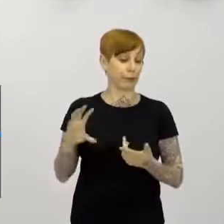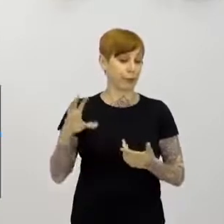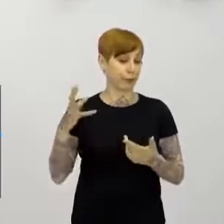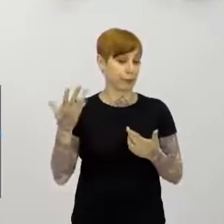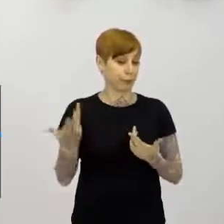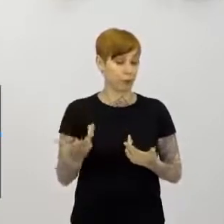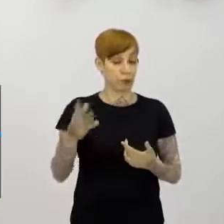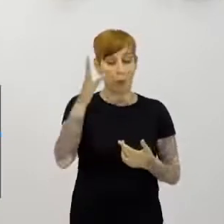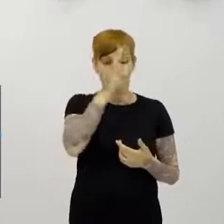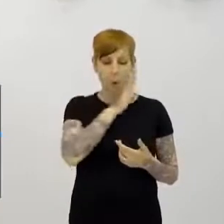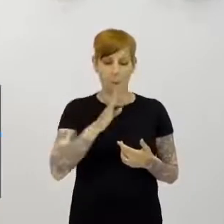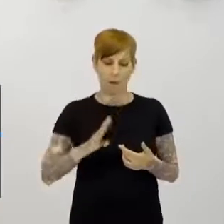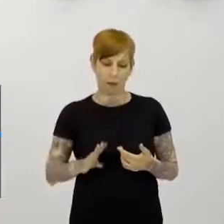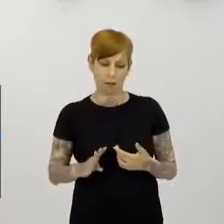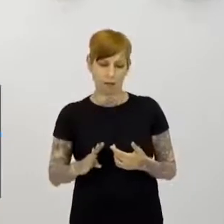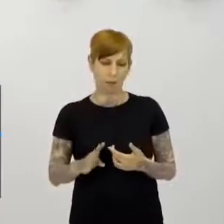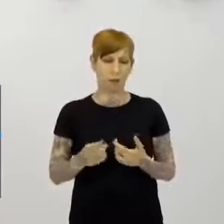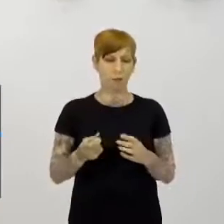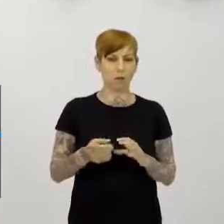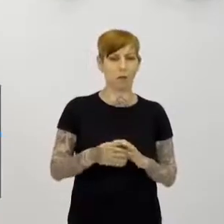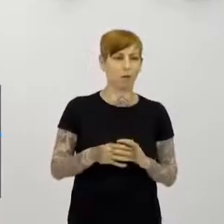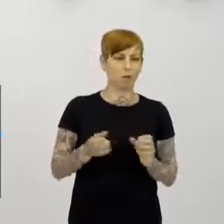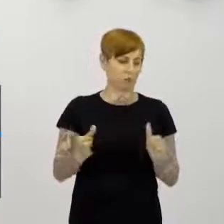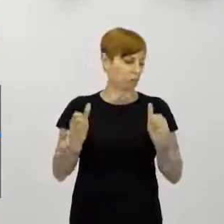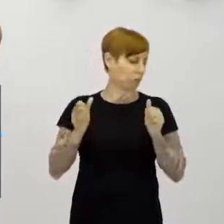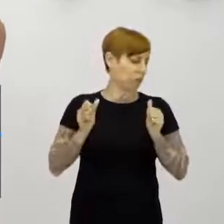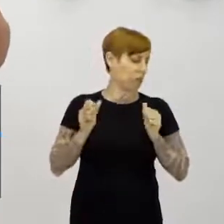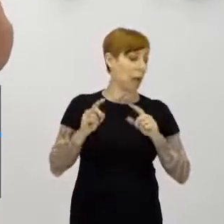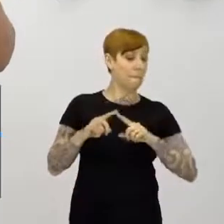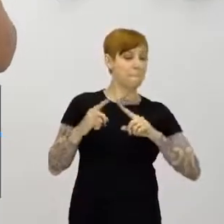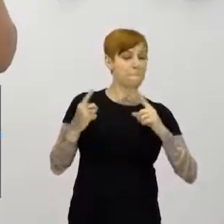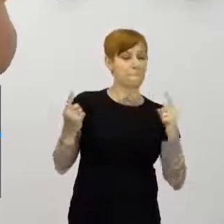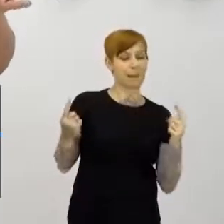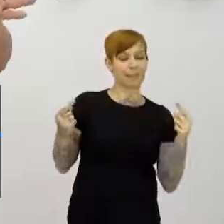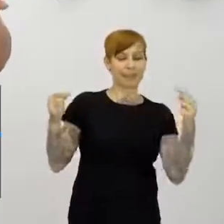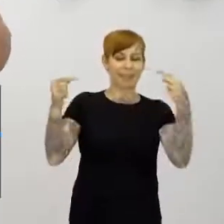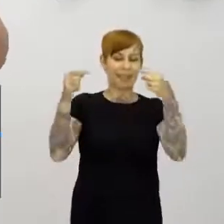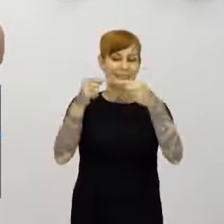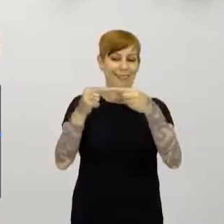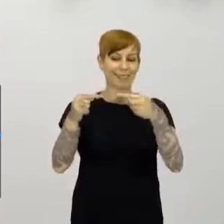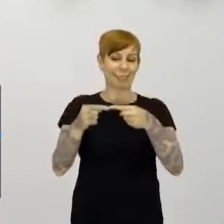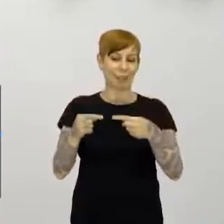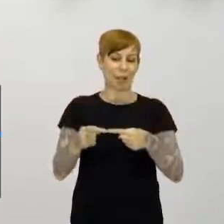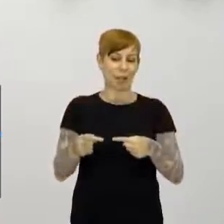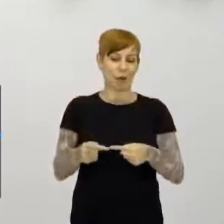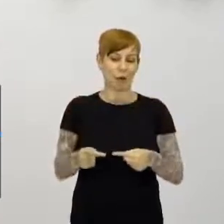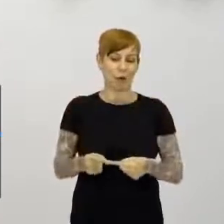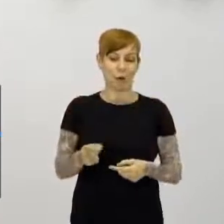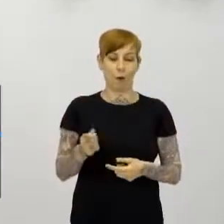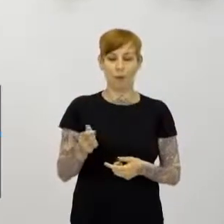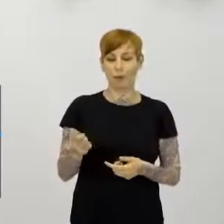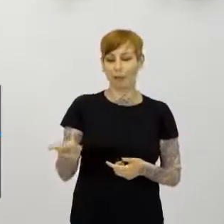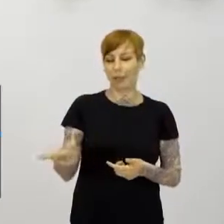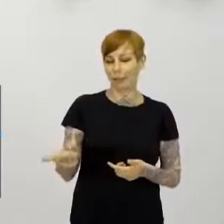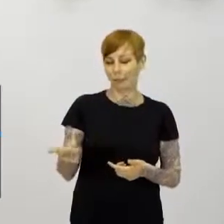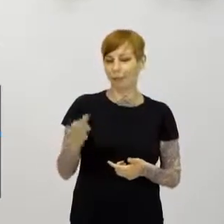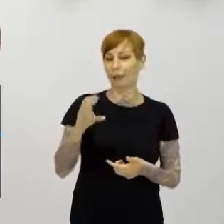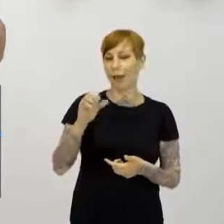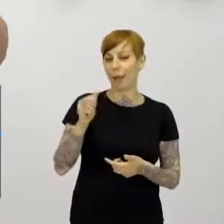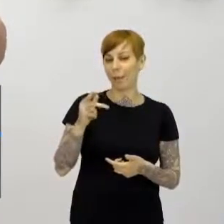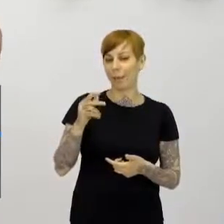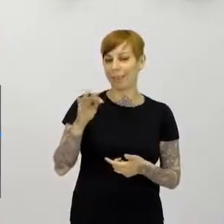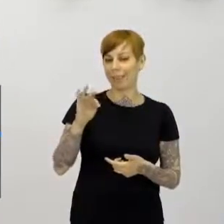Brasil, embora neutro, nós estávamos ali alinhados à lógica capitalista dos Estados Unidos, né? Nós